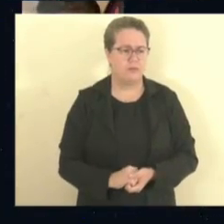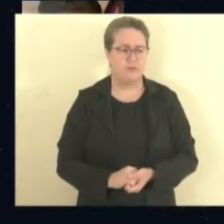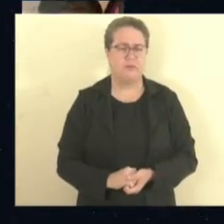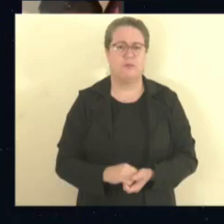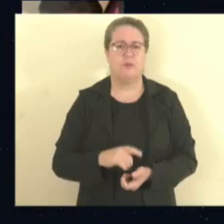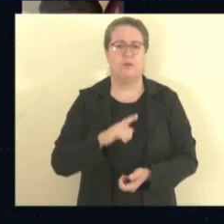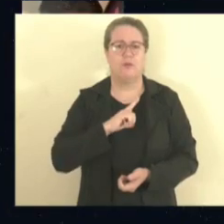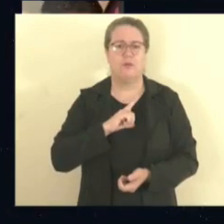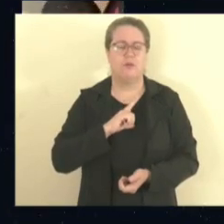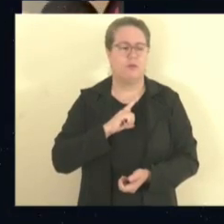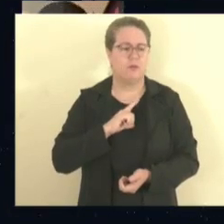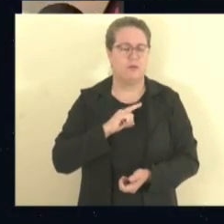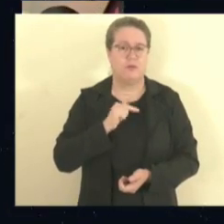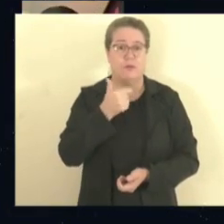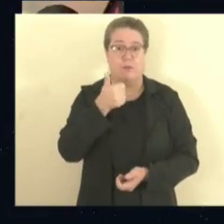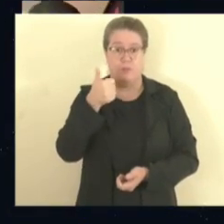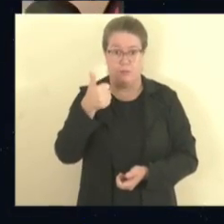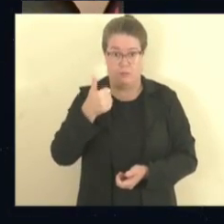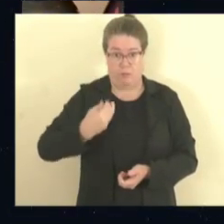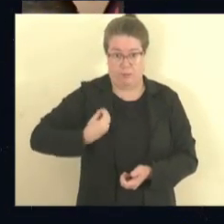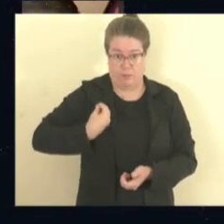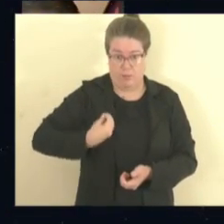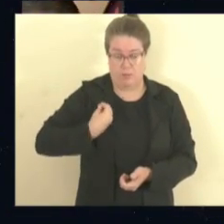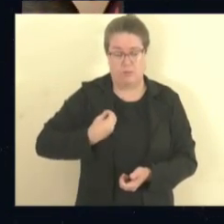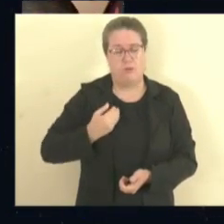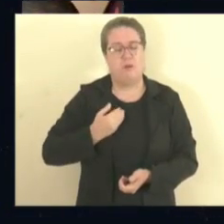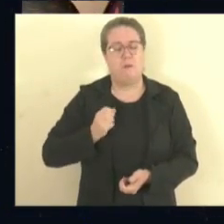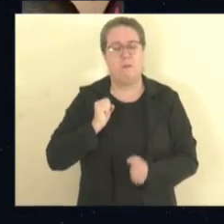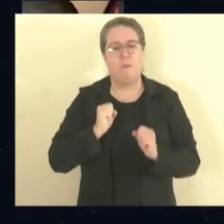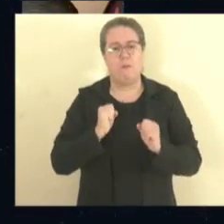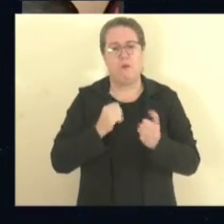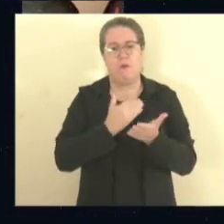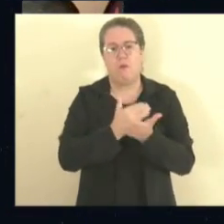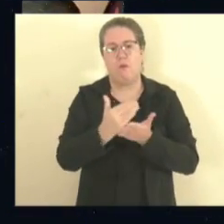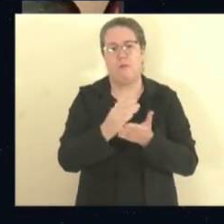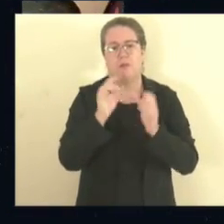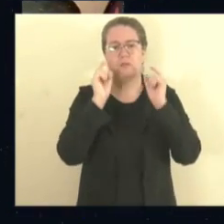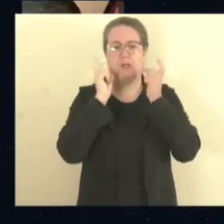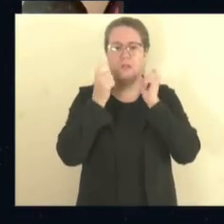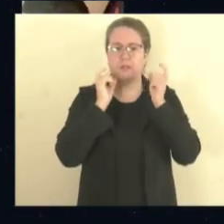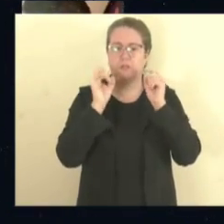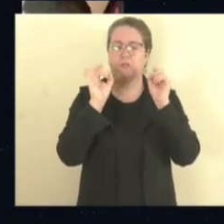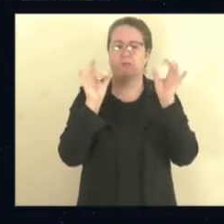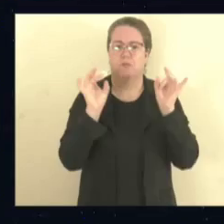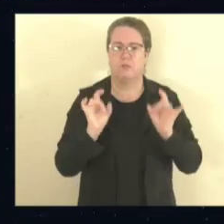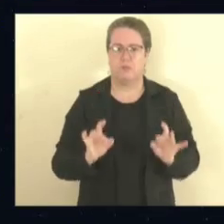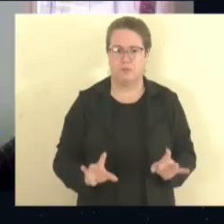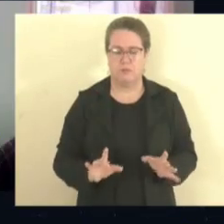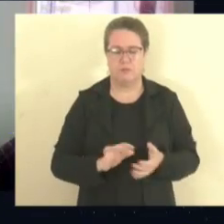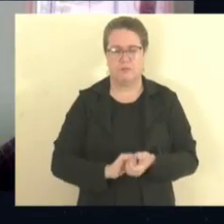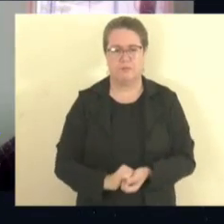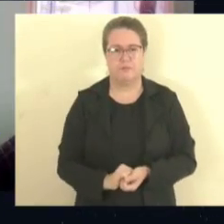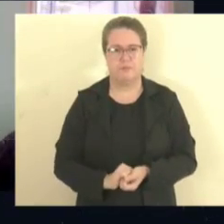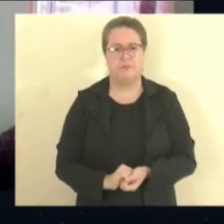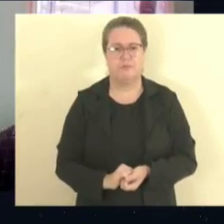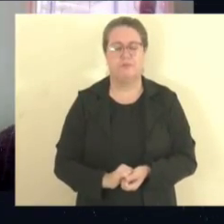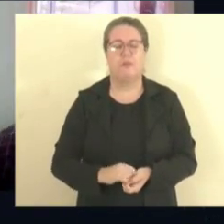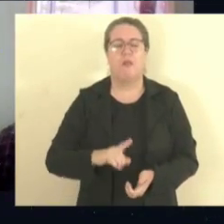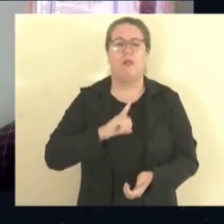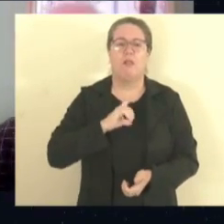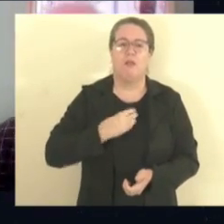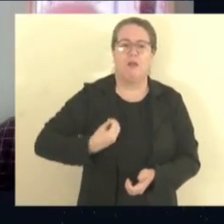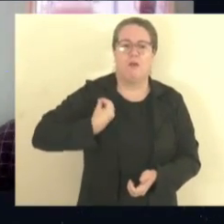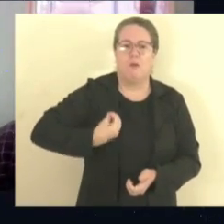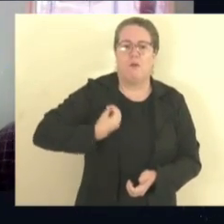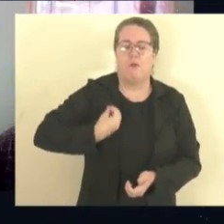Temos 21 presentes, presidente. Já pode começar aí a extraordinária. Podemos começar então, né? Acordo para a abertura